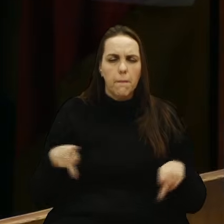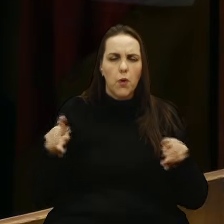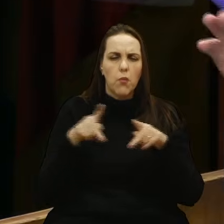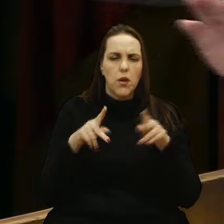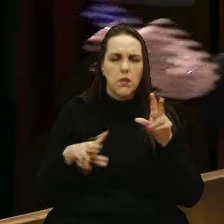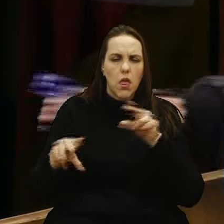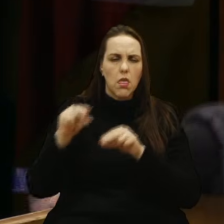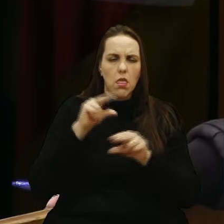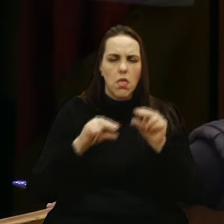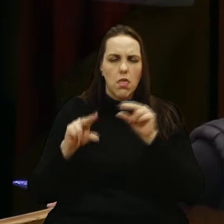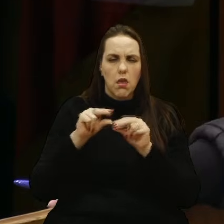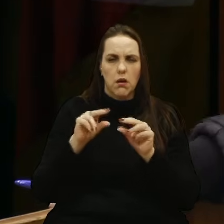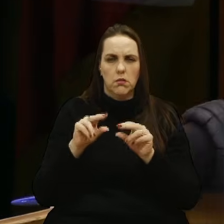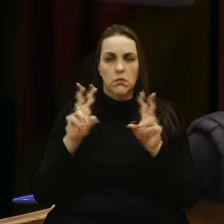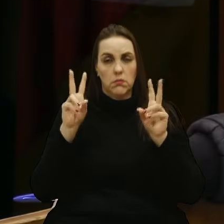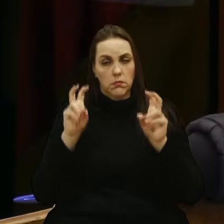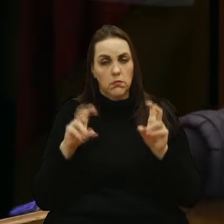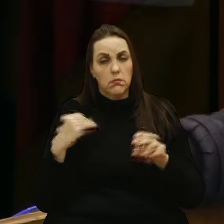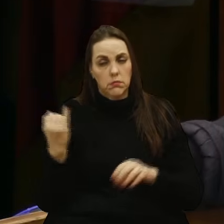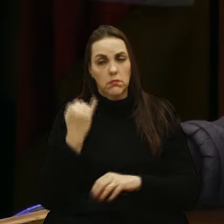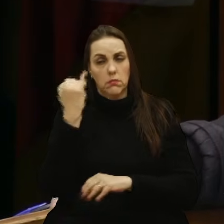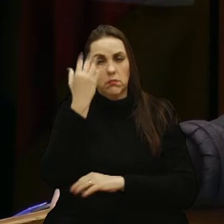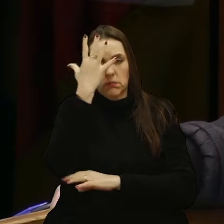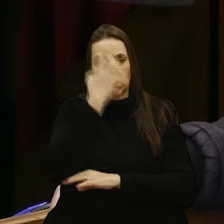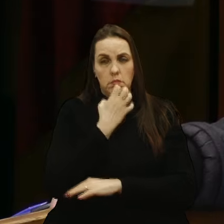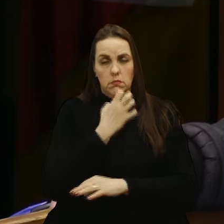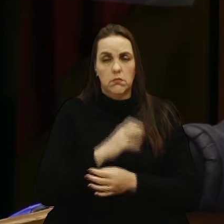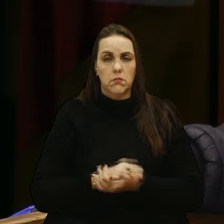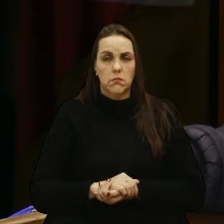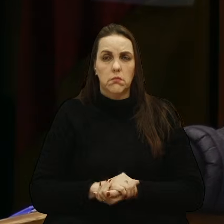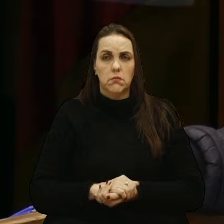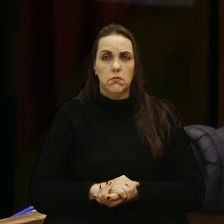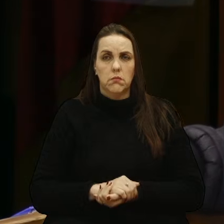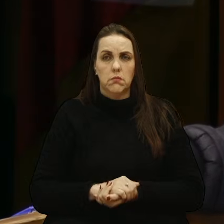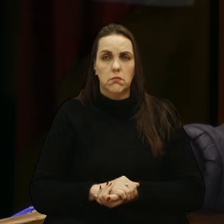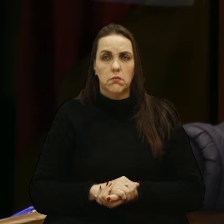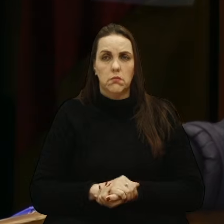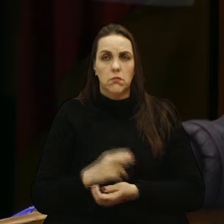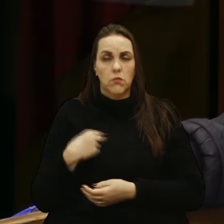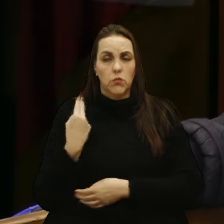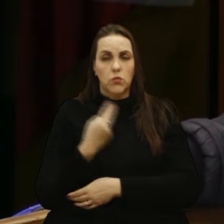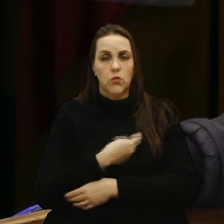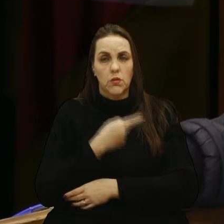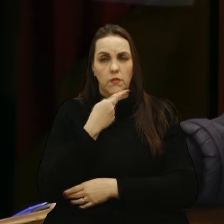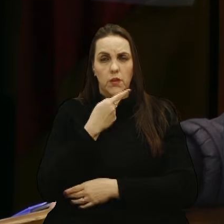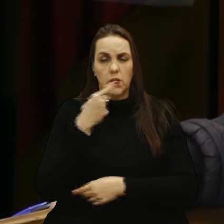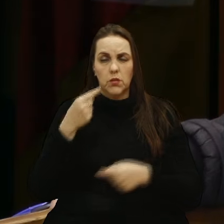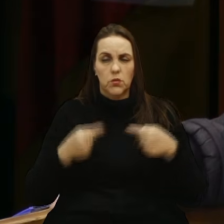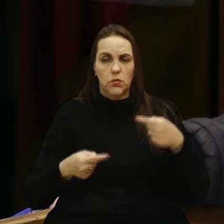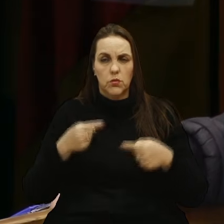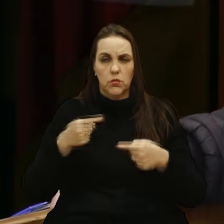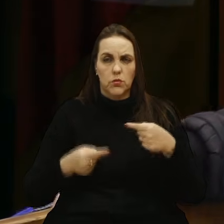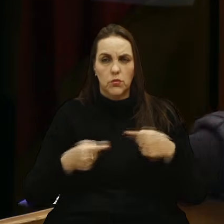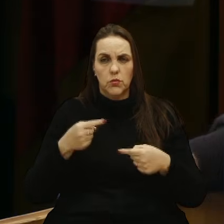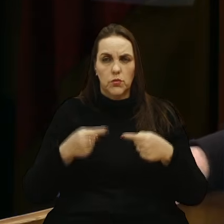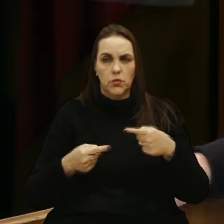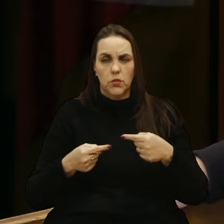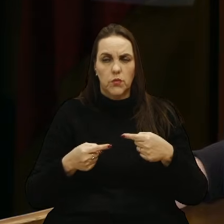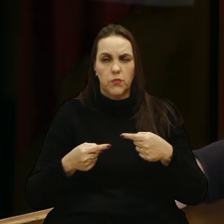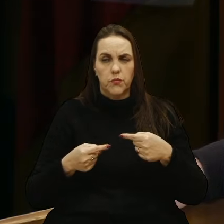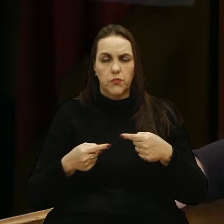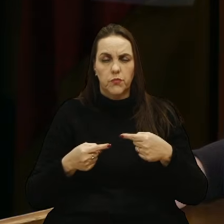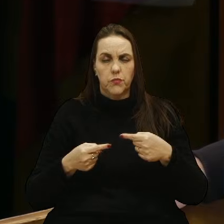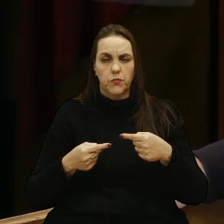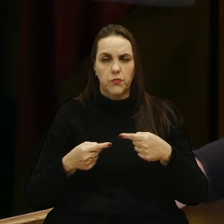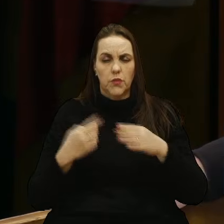Tem que tratar as coisas com relevância e seriedade. Nós estamos falando de uma discussão de uma